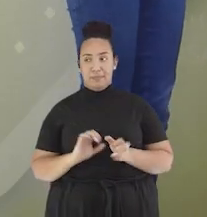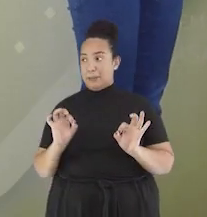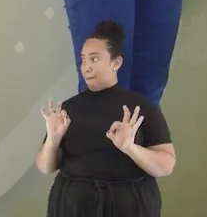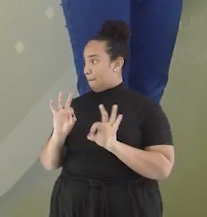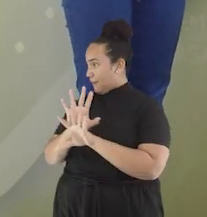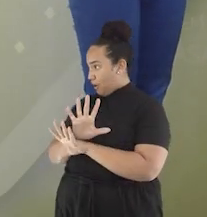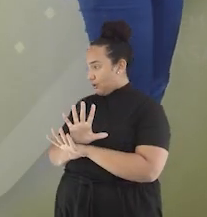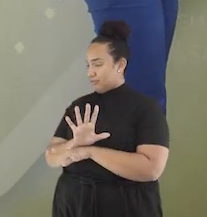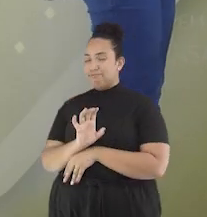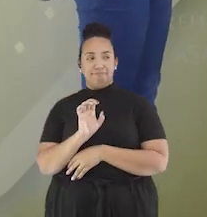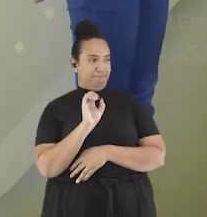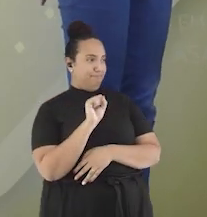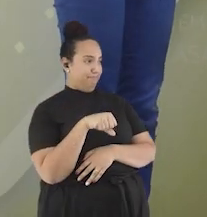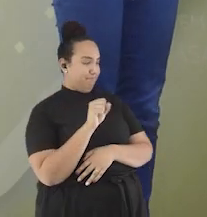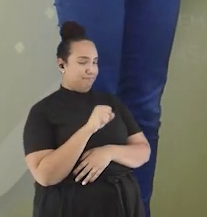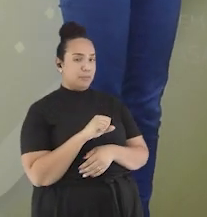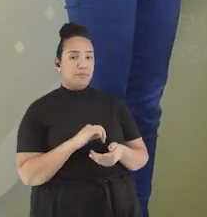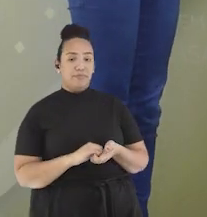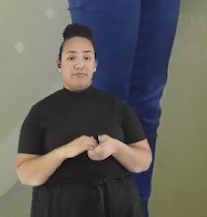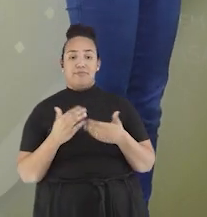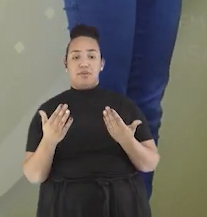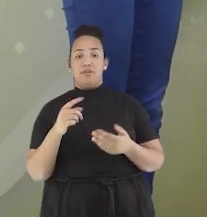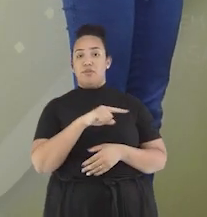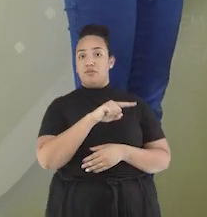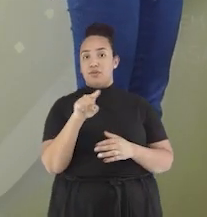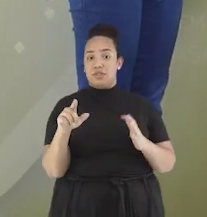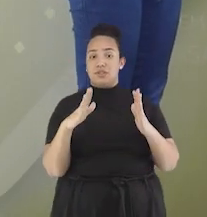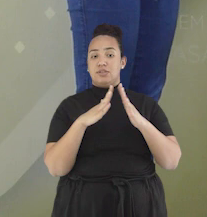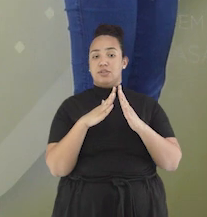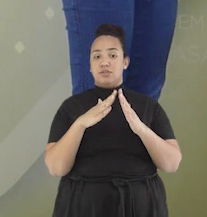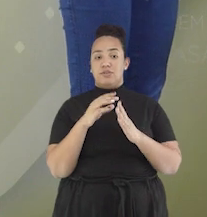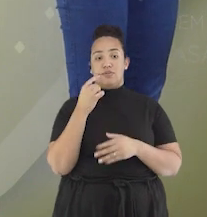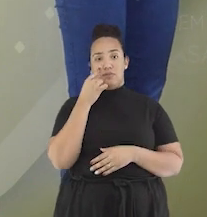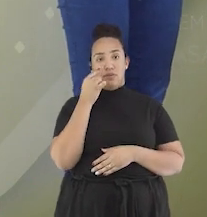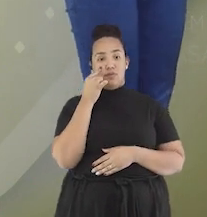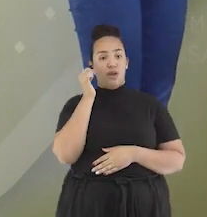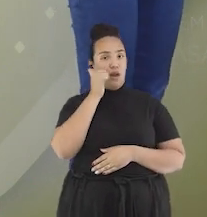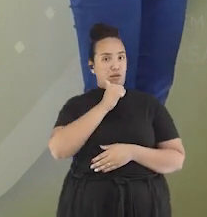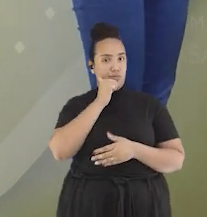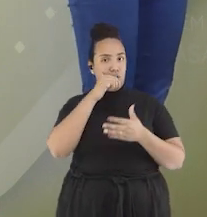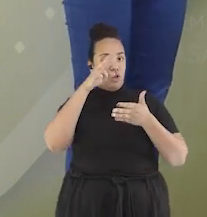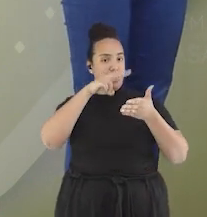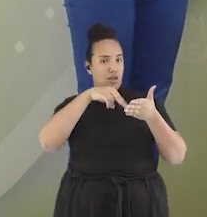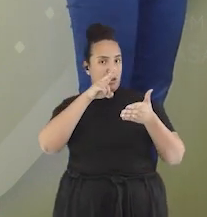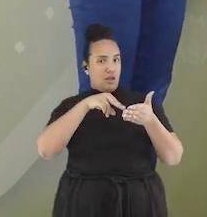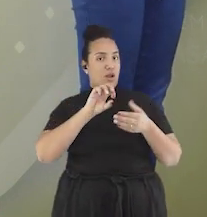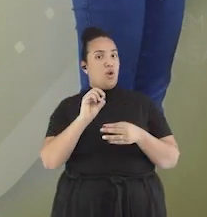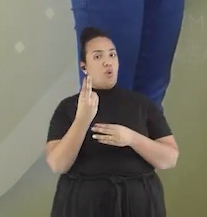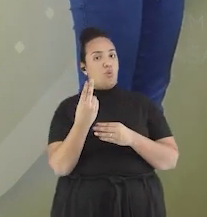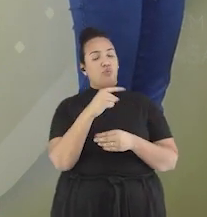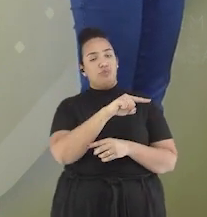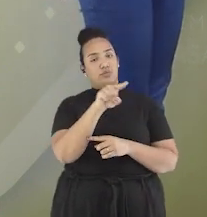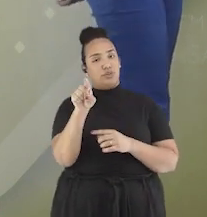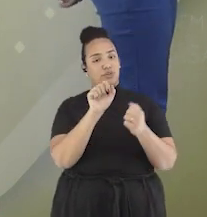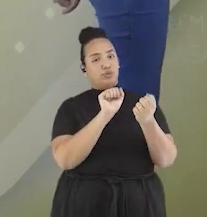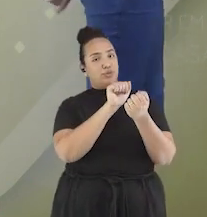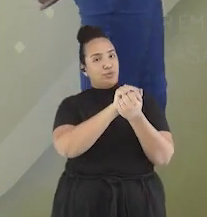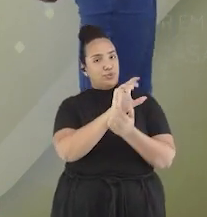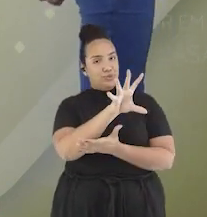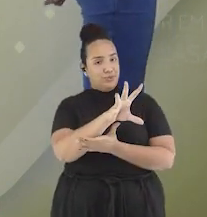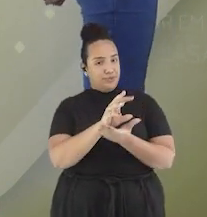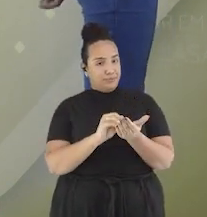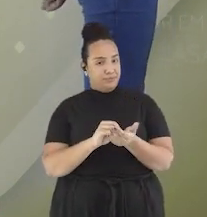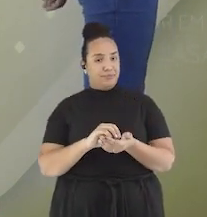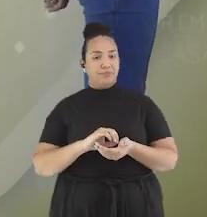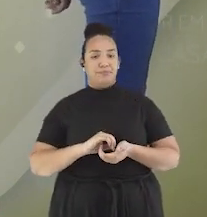Pronto? Pronto. Então, você aí de casa, ó, pode acompanhar a leitura da Heloísa. Ou então até mesmo ler aqui com a gente. Pode